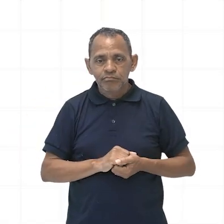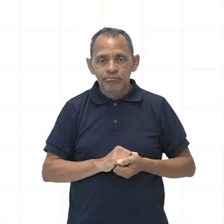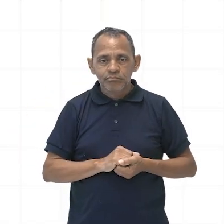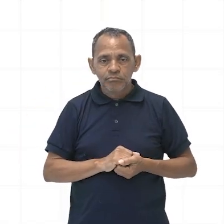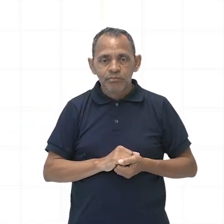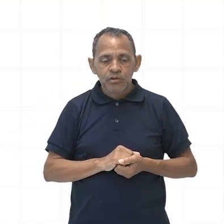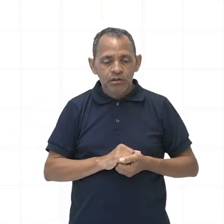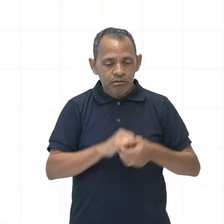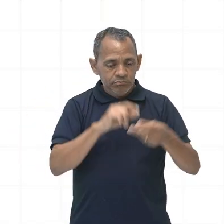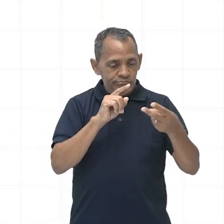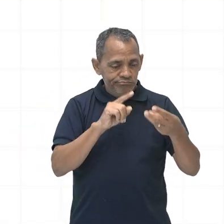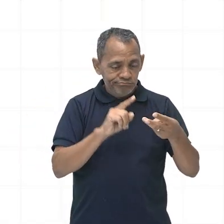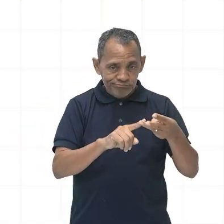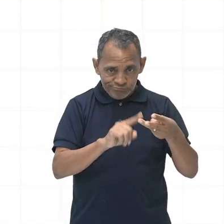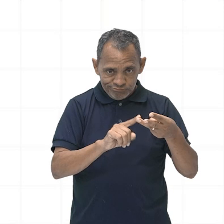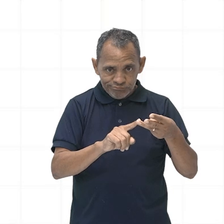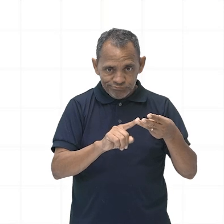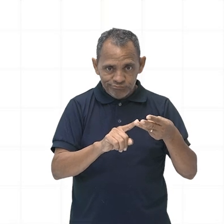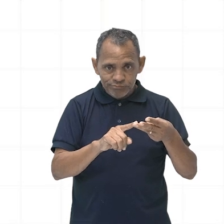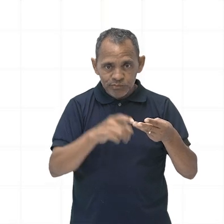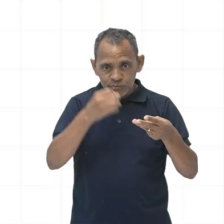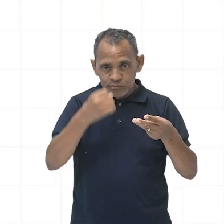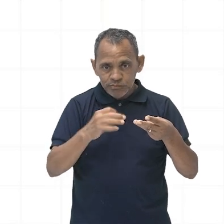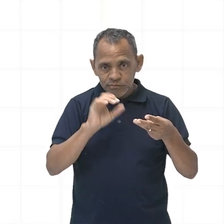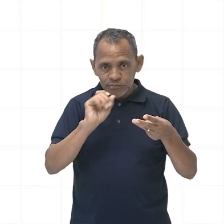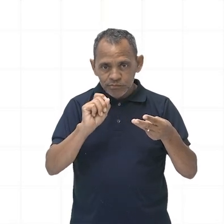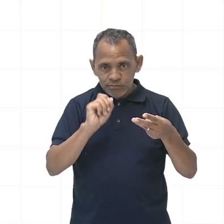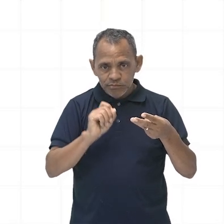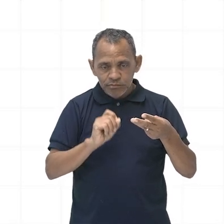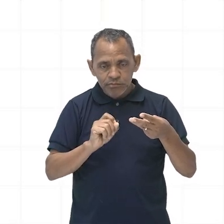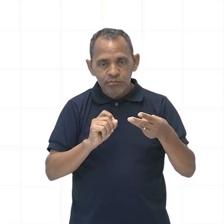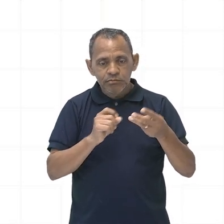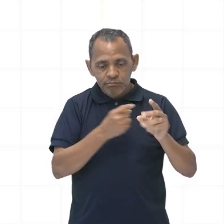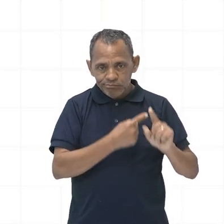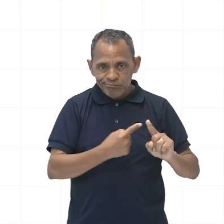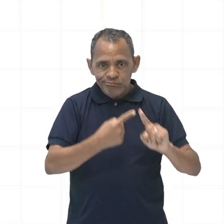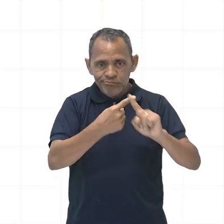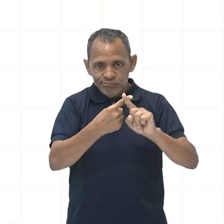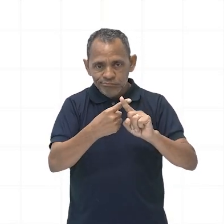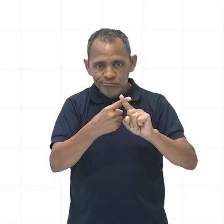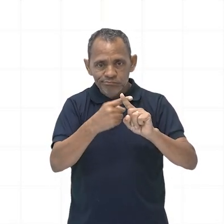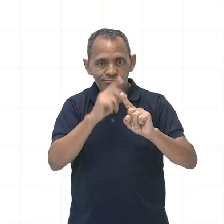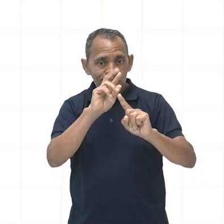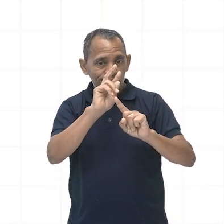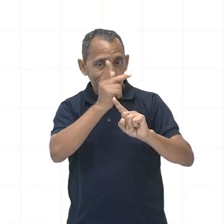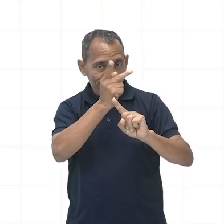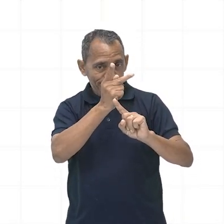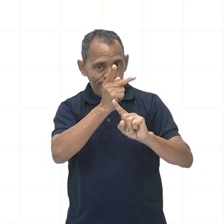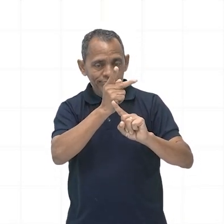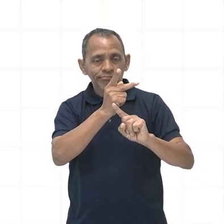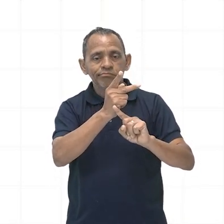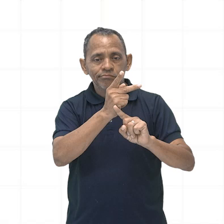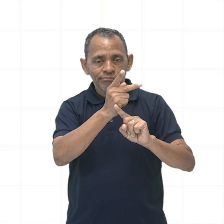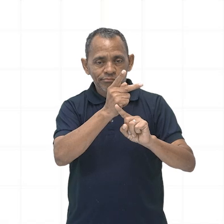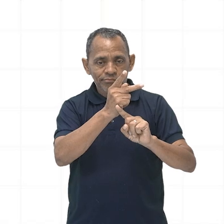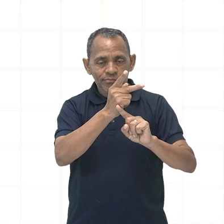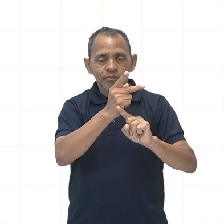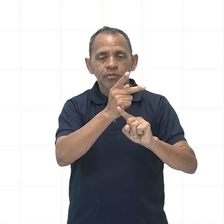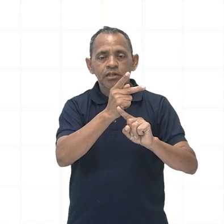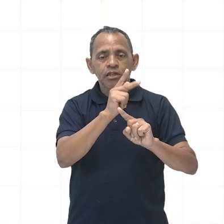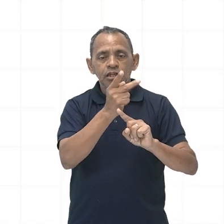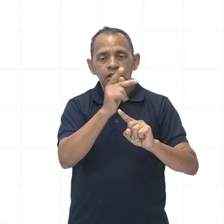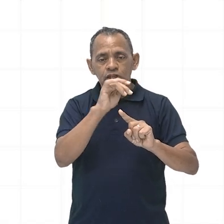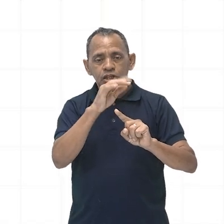a terceira diz o seguinte, que o produto da hipotenusa vezes a altura